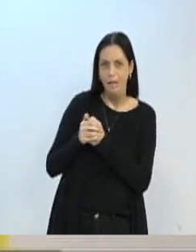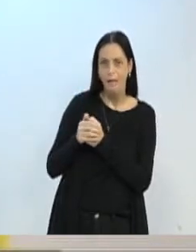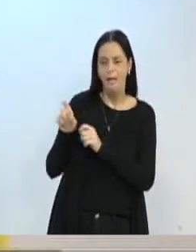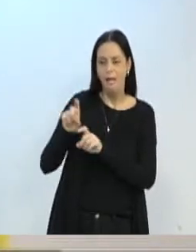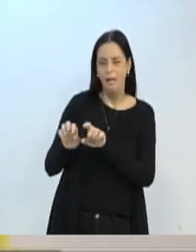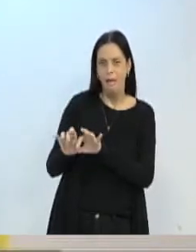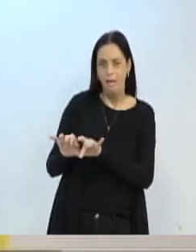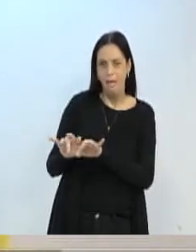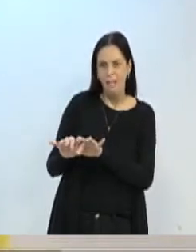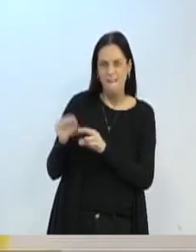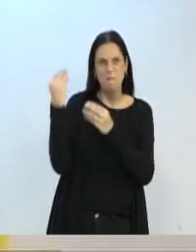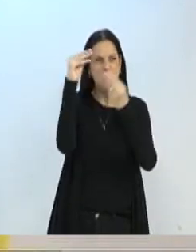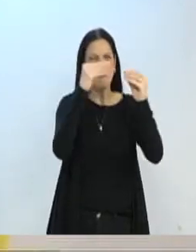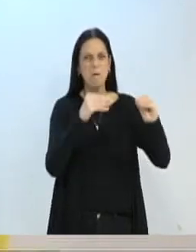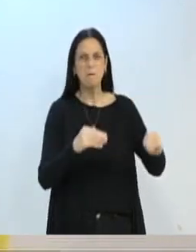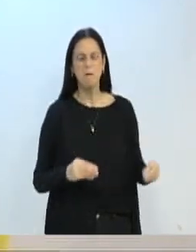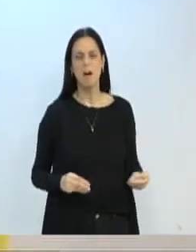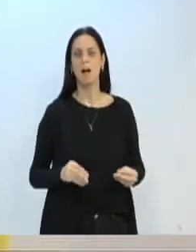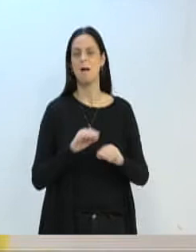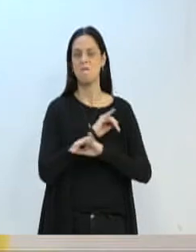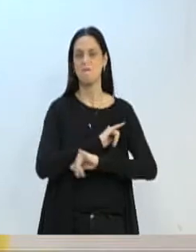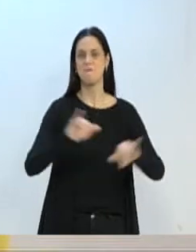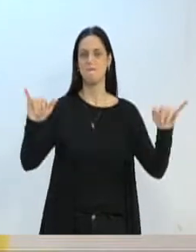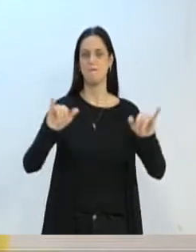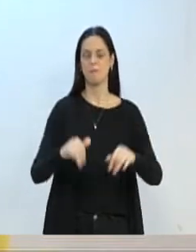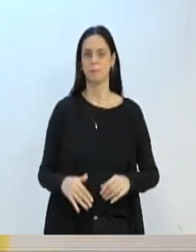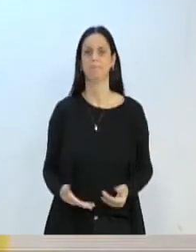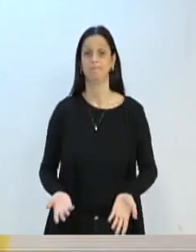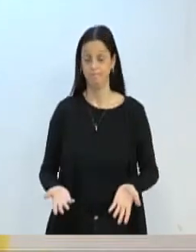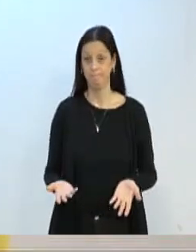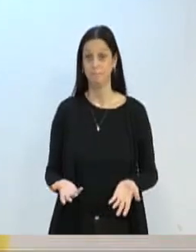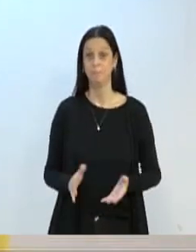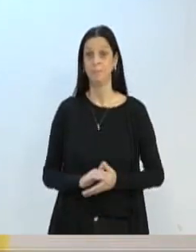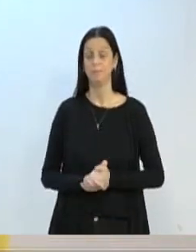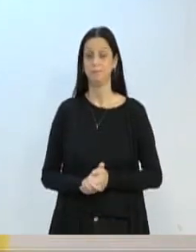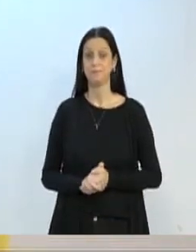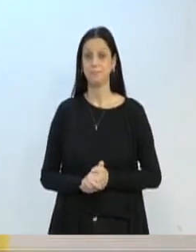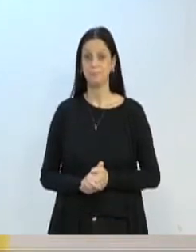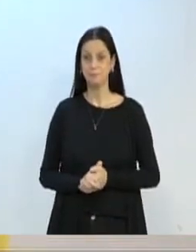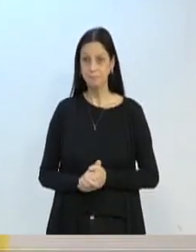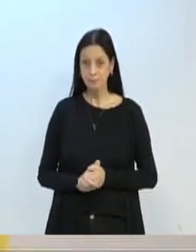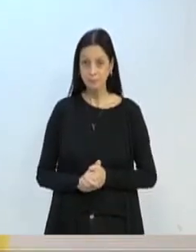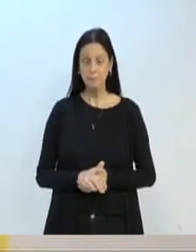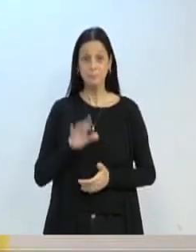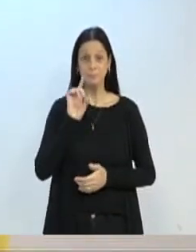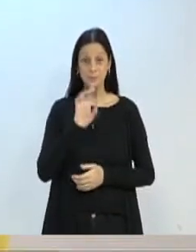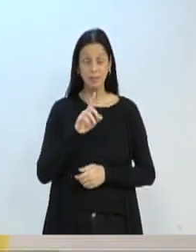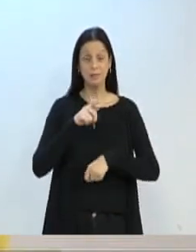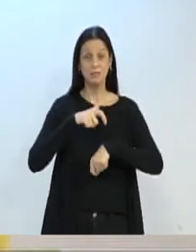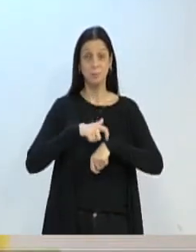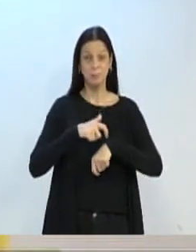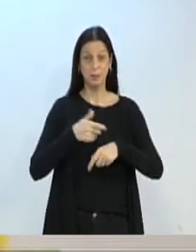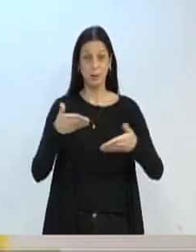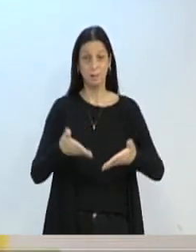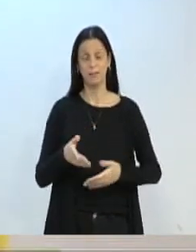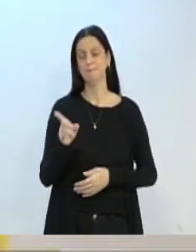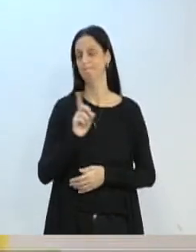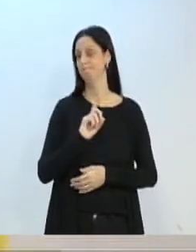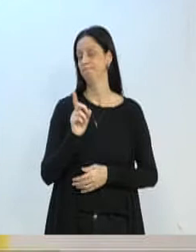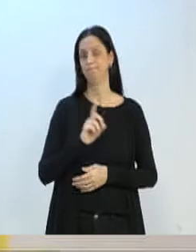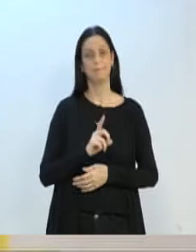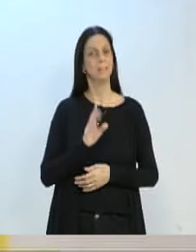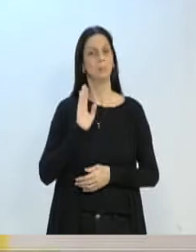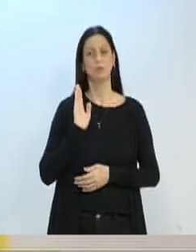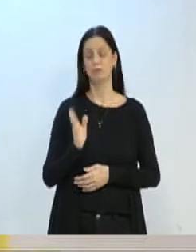aproveitam para fazer esse tipo de papel aproveitam não somente com nesse caso mas também com vários parlamentares dessa